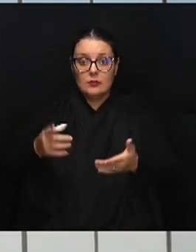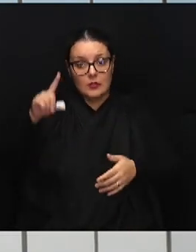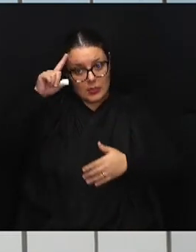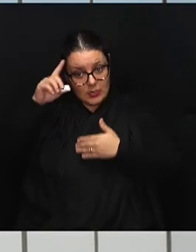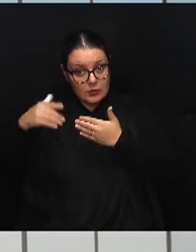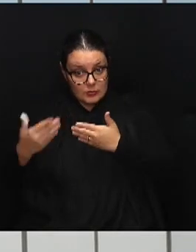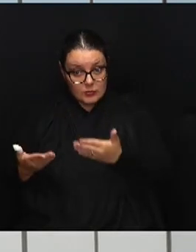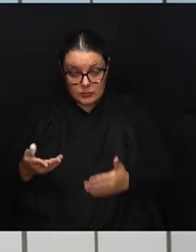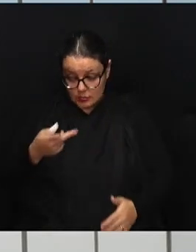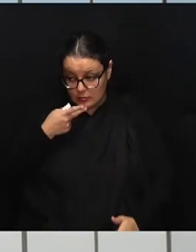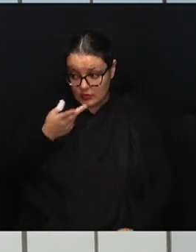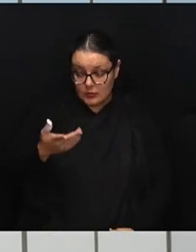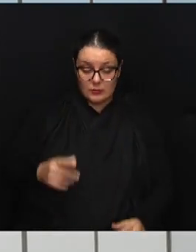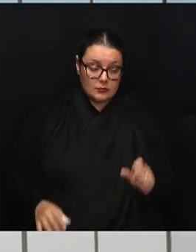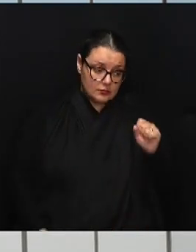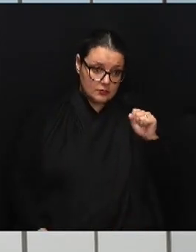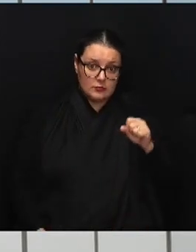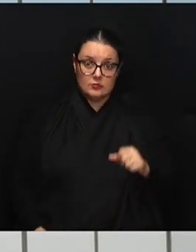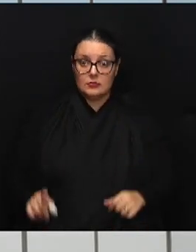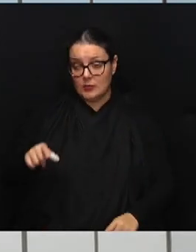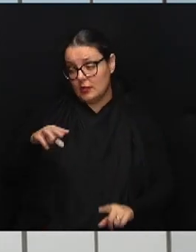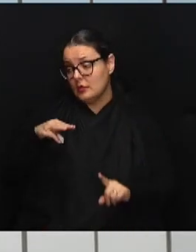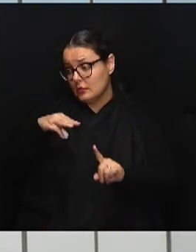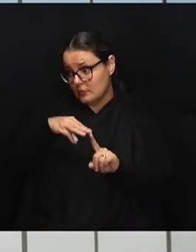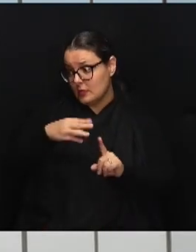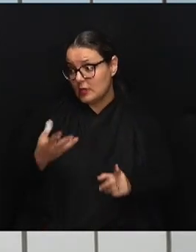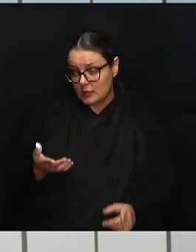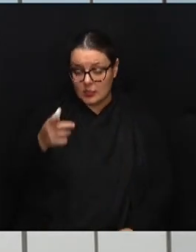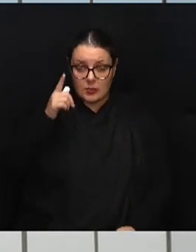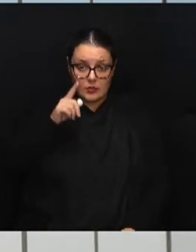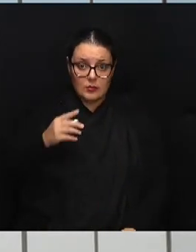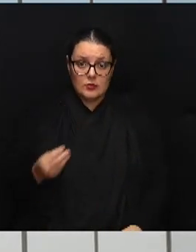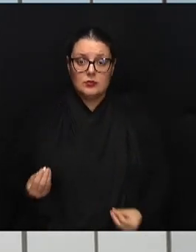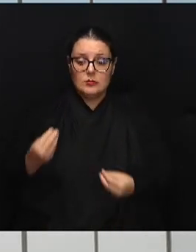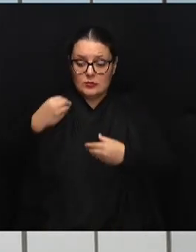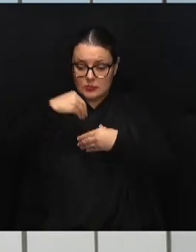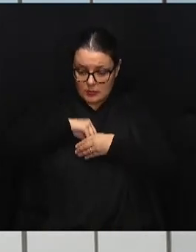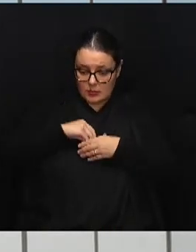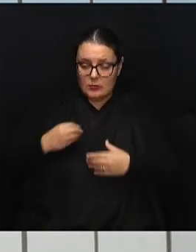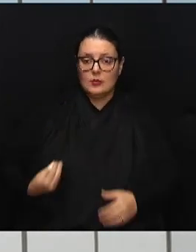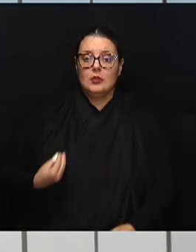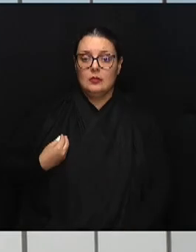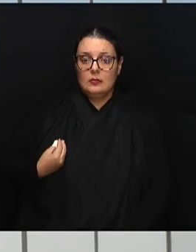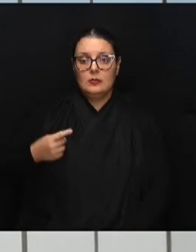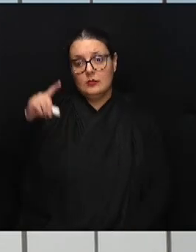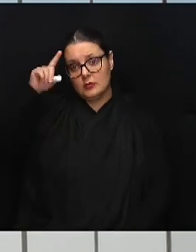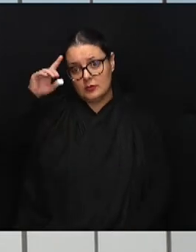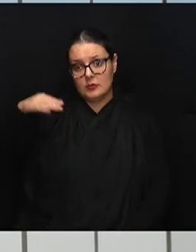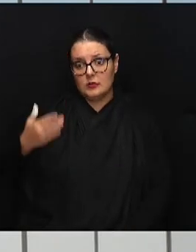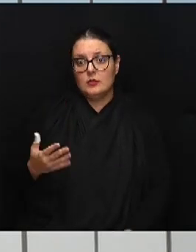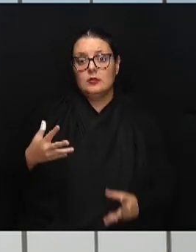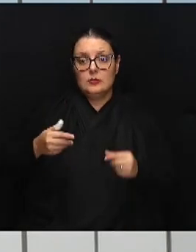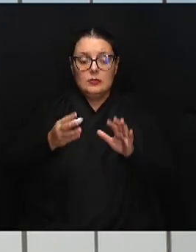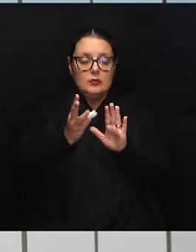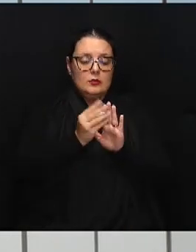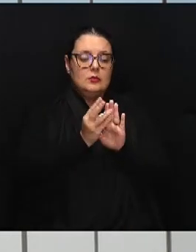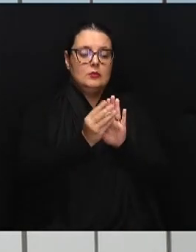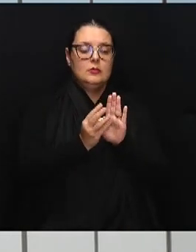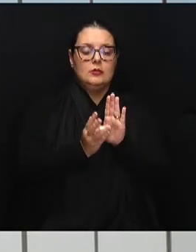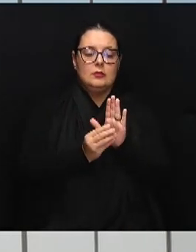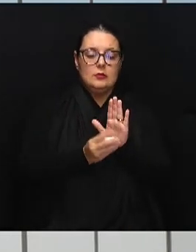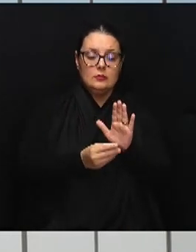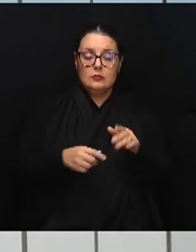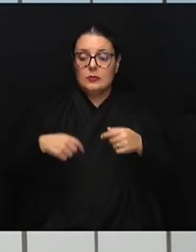dia, né? Essa é a meta, né? A gente conseguir trazer para a nossa vida pessoal esses conceitos todos, mas a